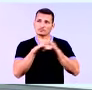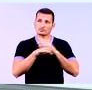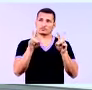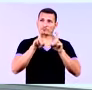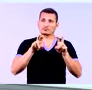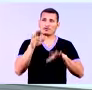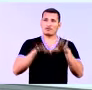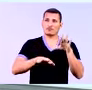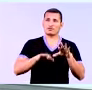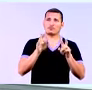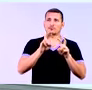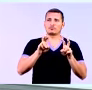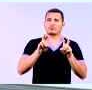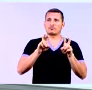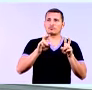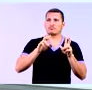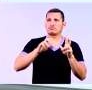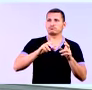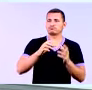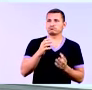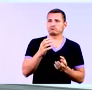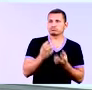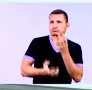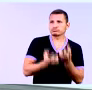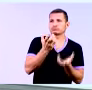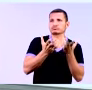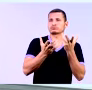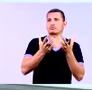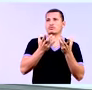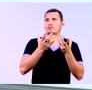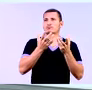computador explode, ele queima, né?